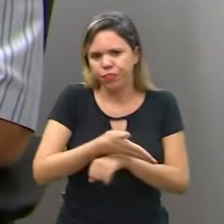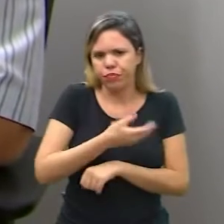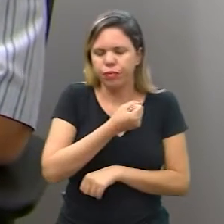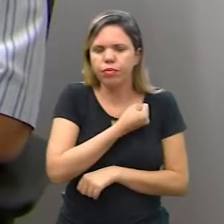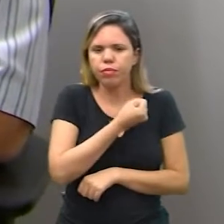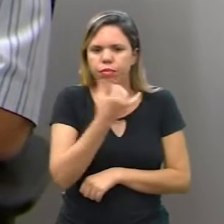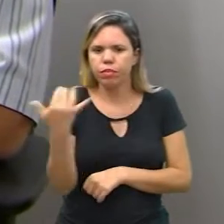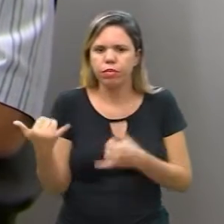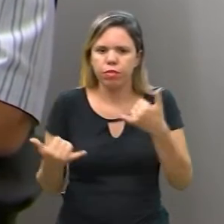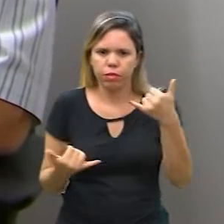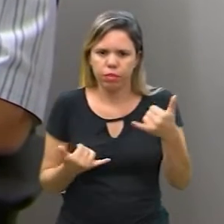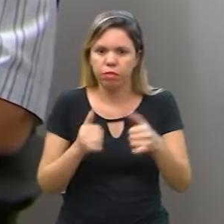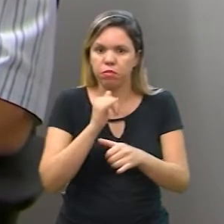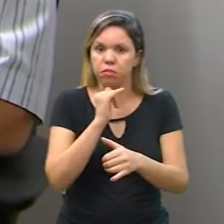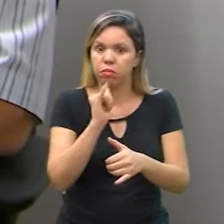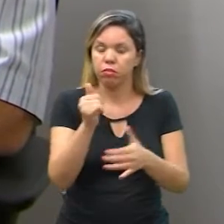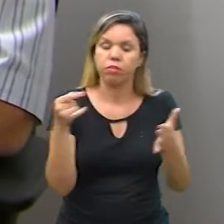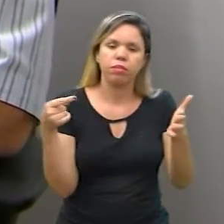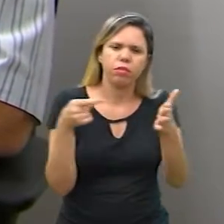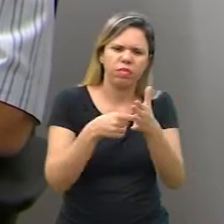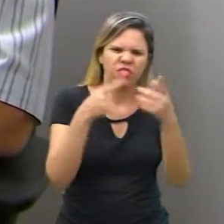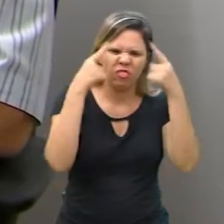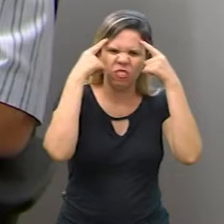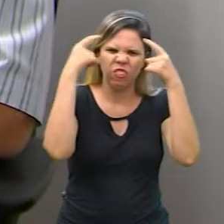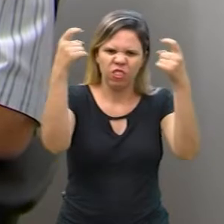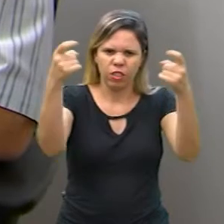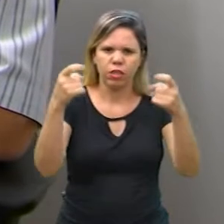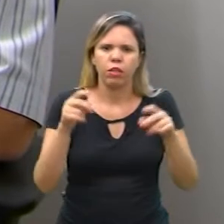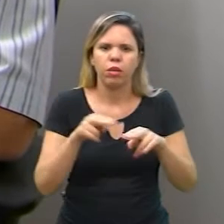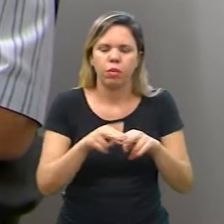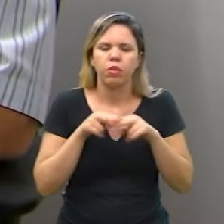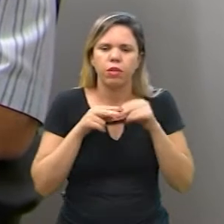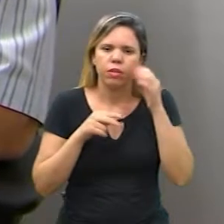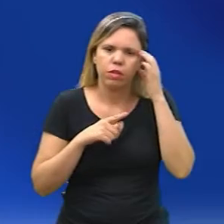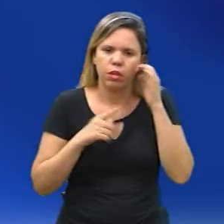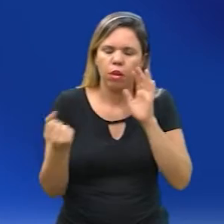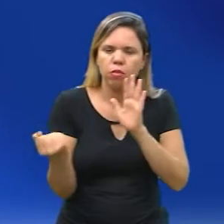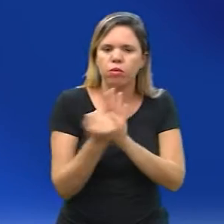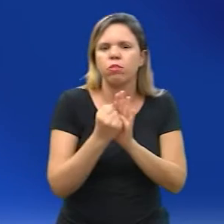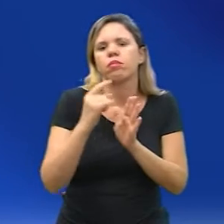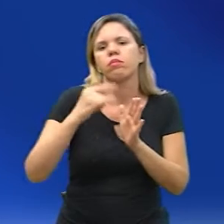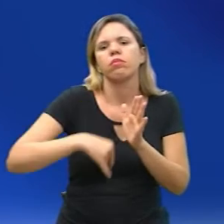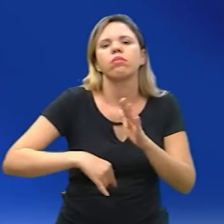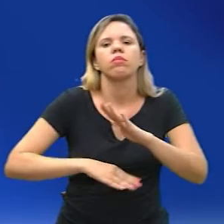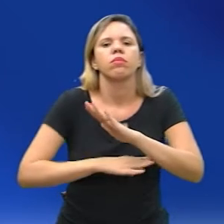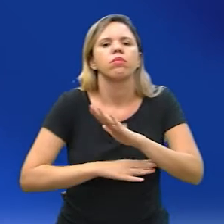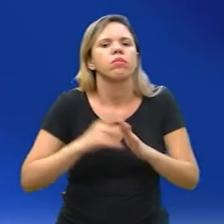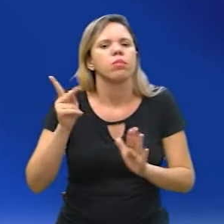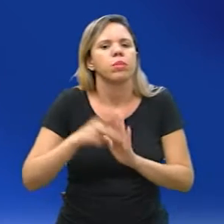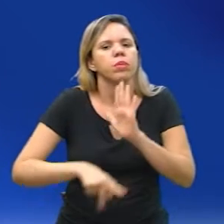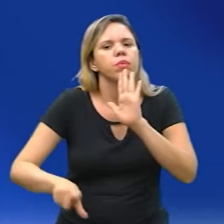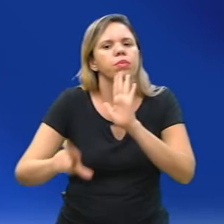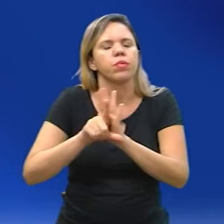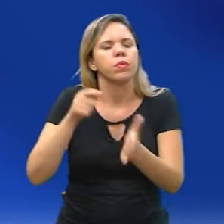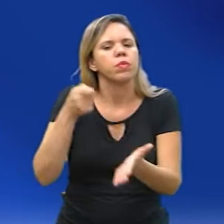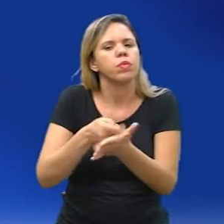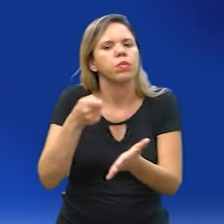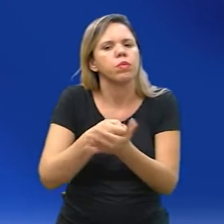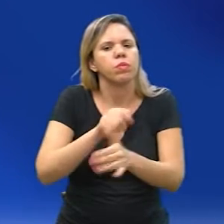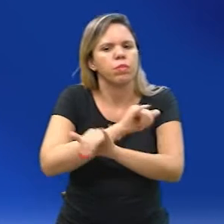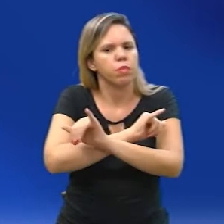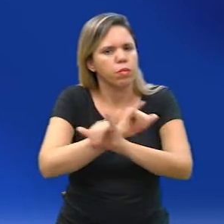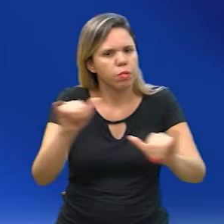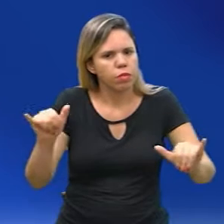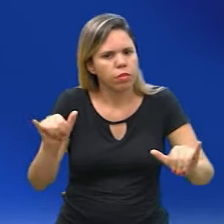fácil acesso aos números de telefone para denunciar os casos de violência. Por isso, ele protocolou na Câmara um projeto de lei